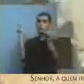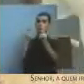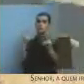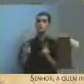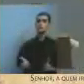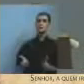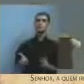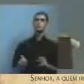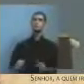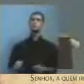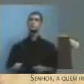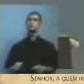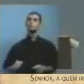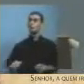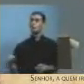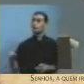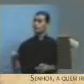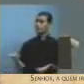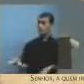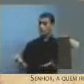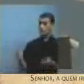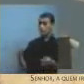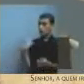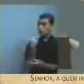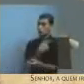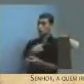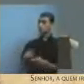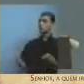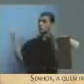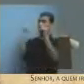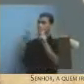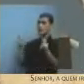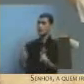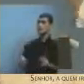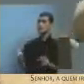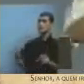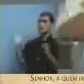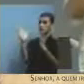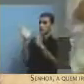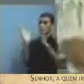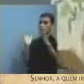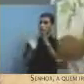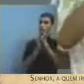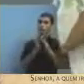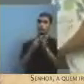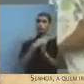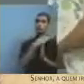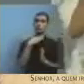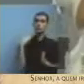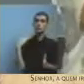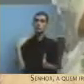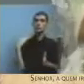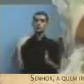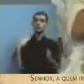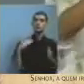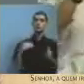aquele que é a nossa paz na cruz, Colossenses capítulo 2, já no capítulo 1 de Colossenses, mas